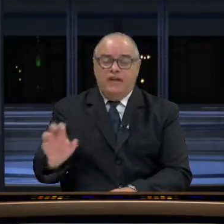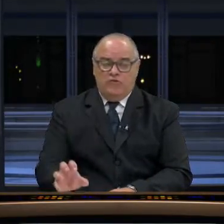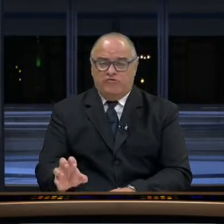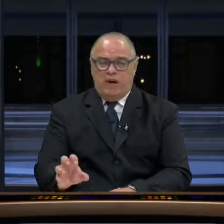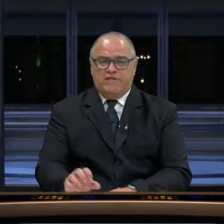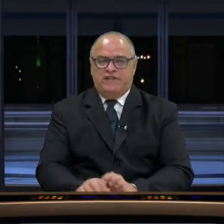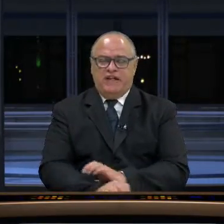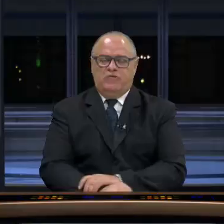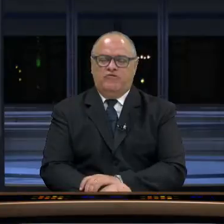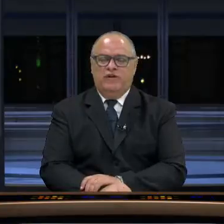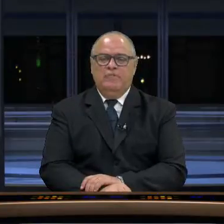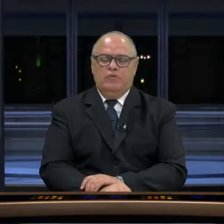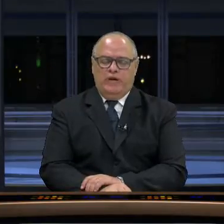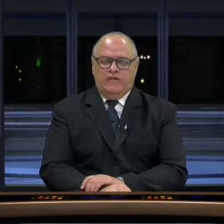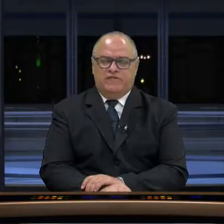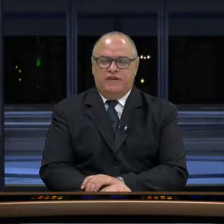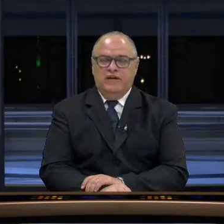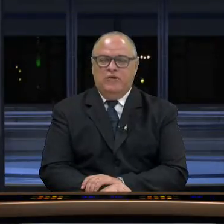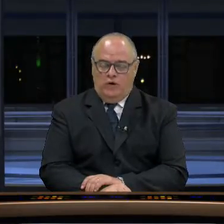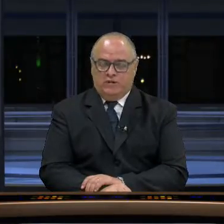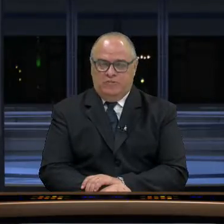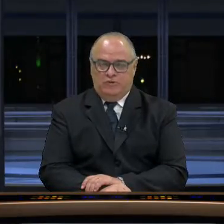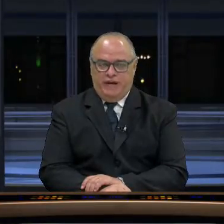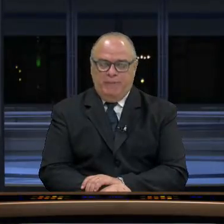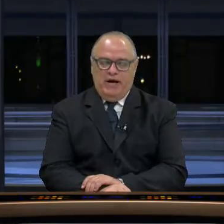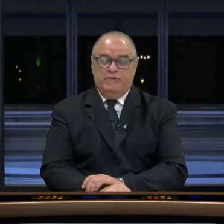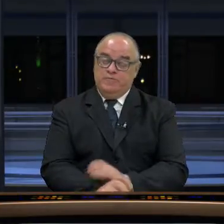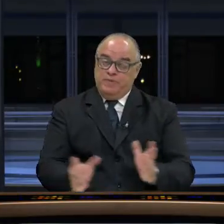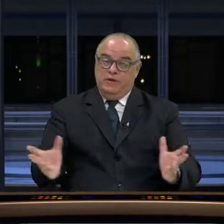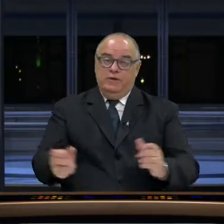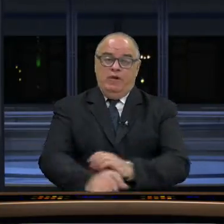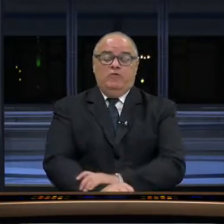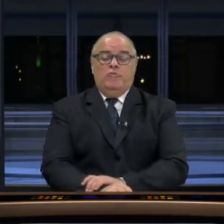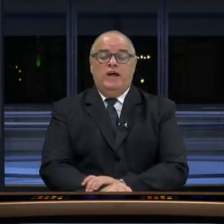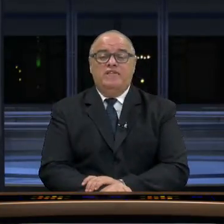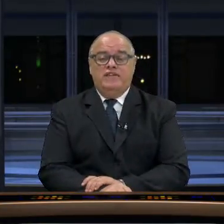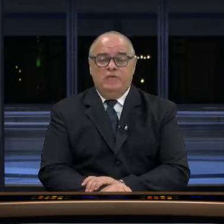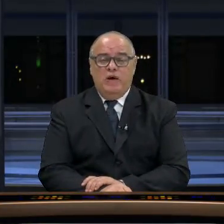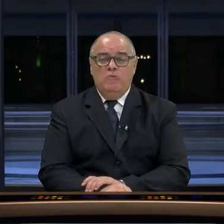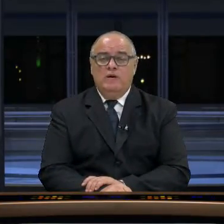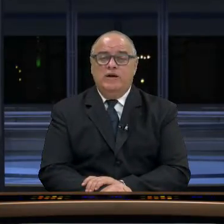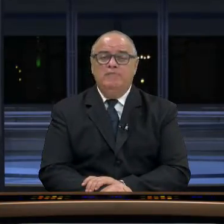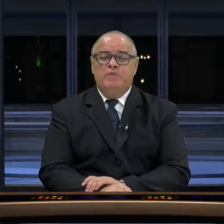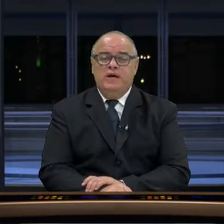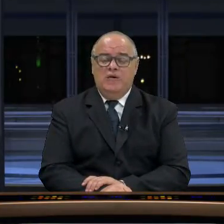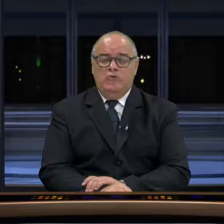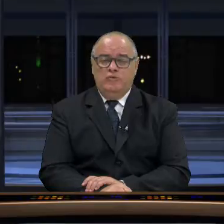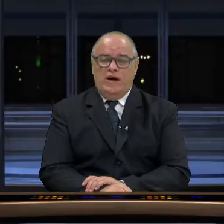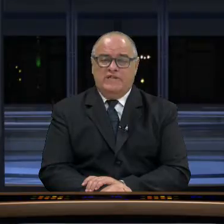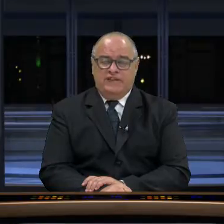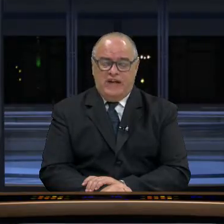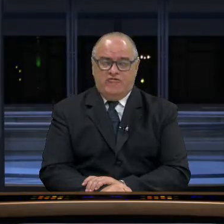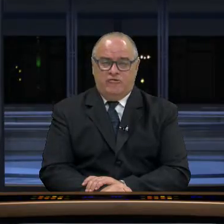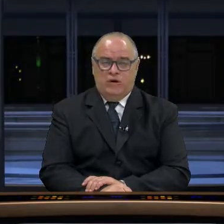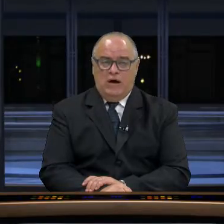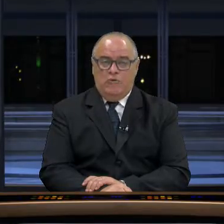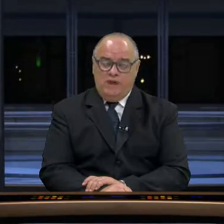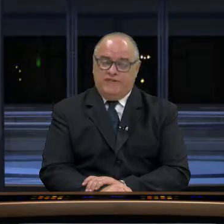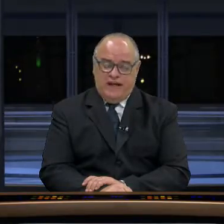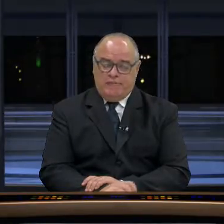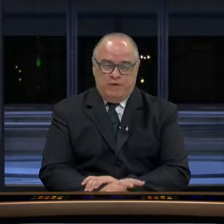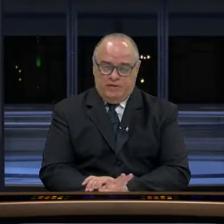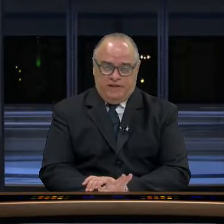e seus parceiros por esse ótimo trabalho. Bem, o Brasil é um campeão no acesso